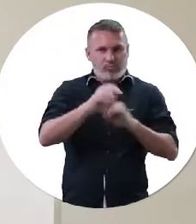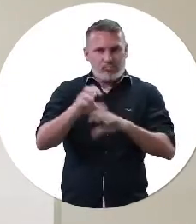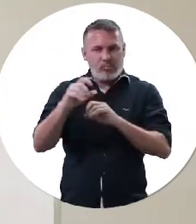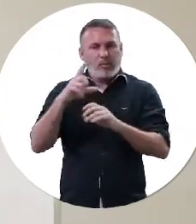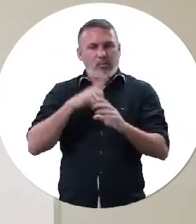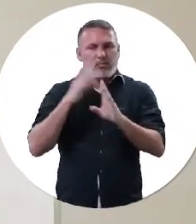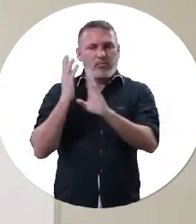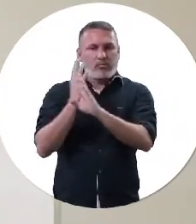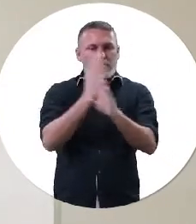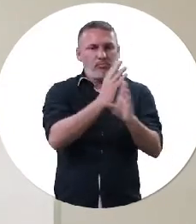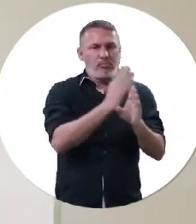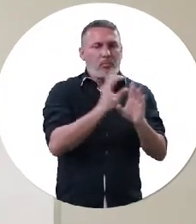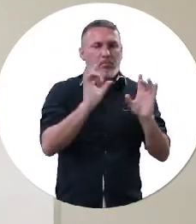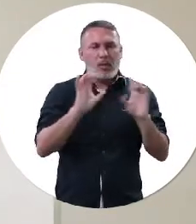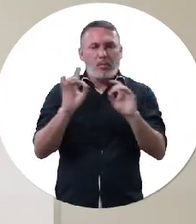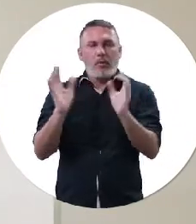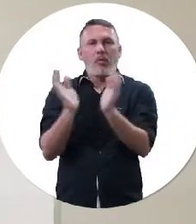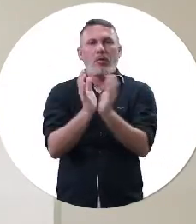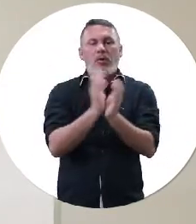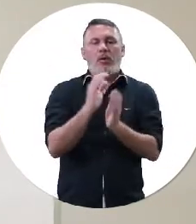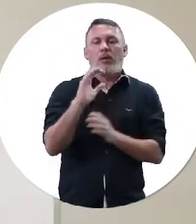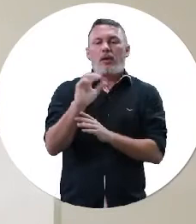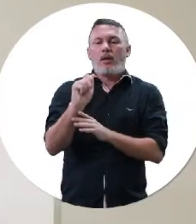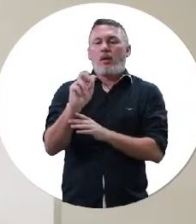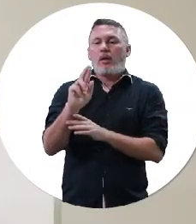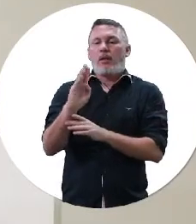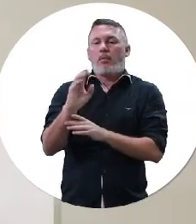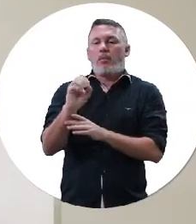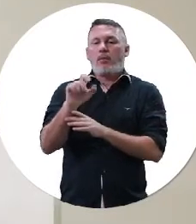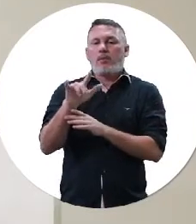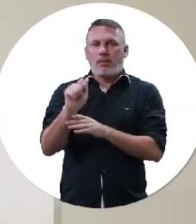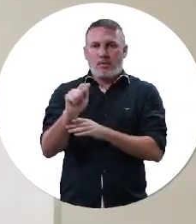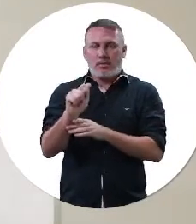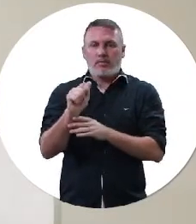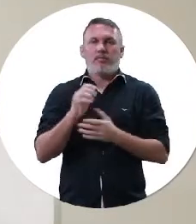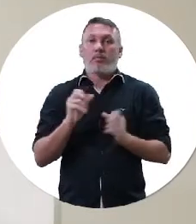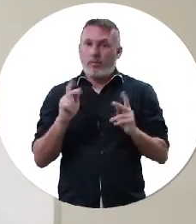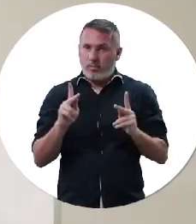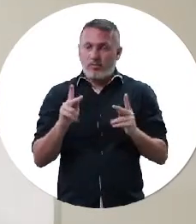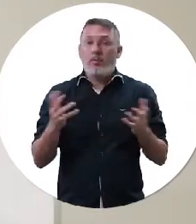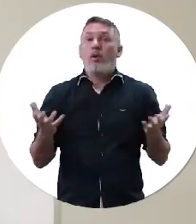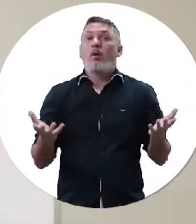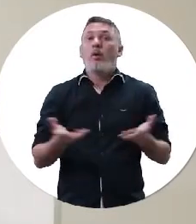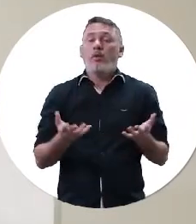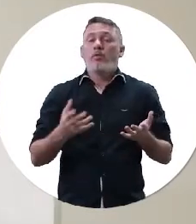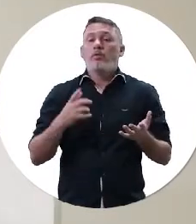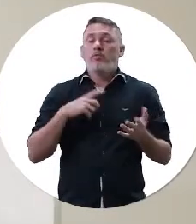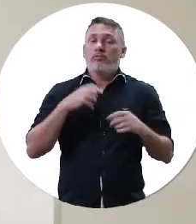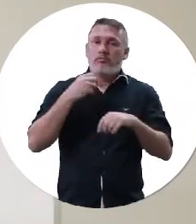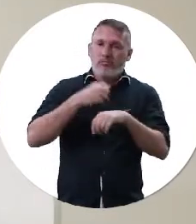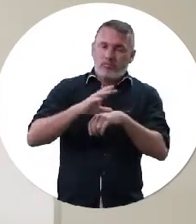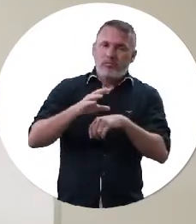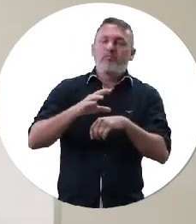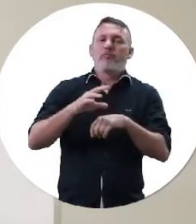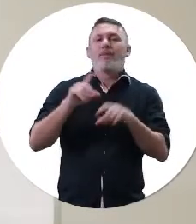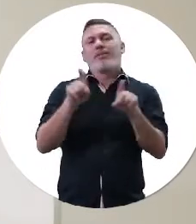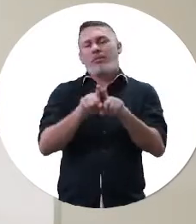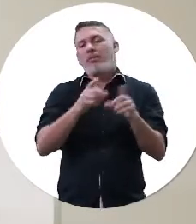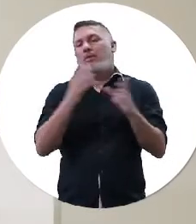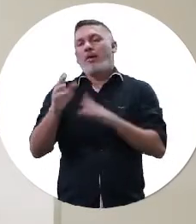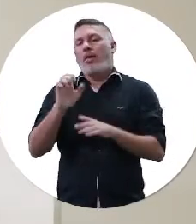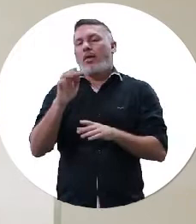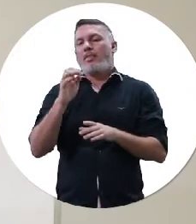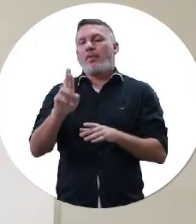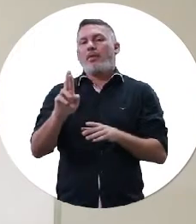Os ácidos carboxílicos, como identificação, a gente tem o grupo carboxila na extremidade da molécula. Ok?